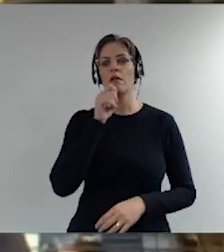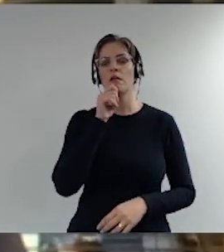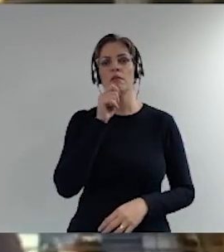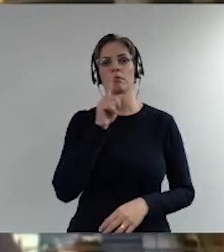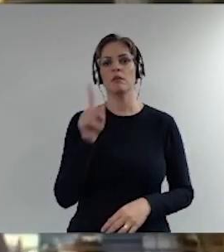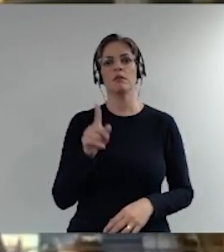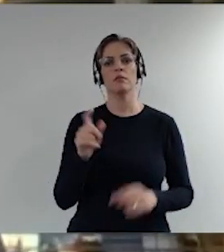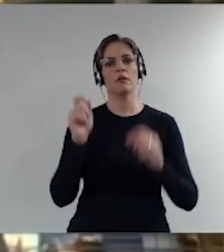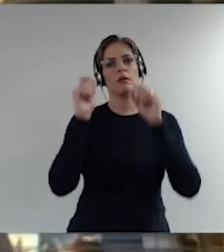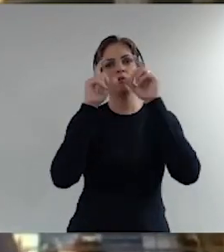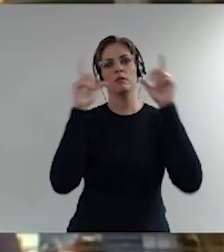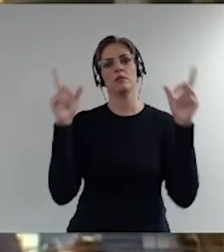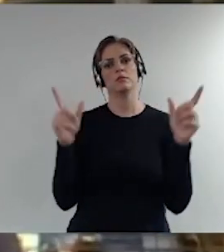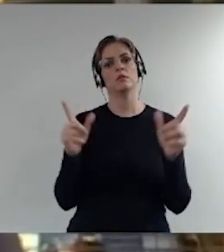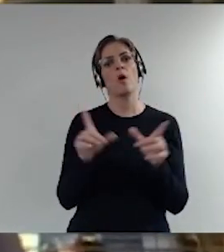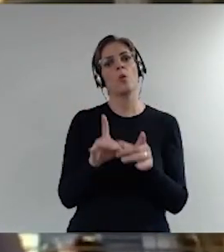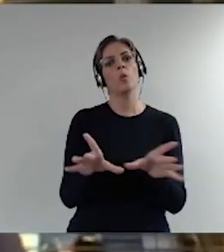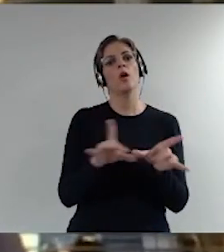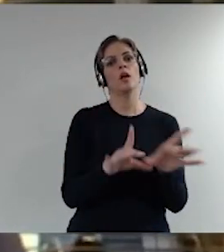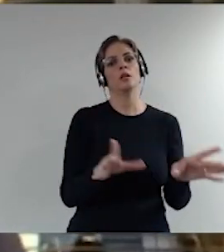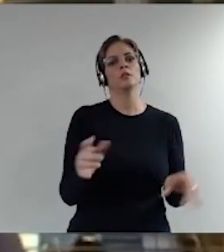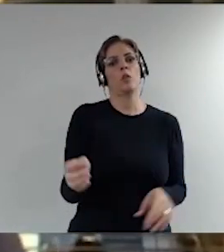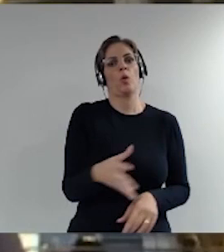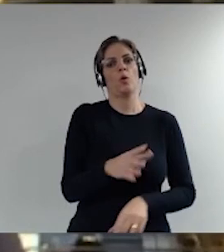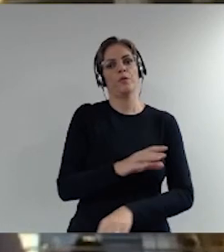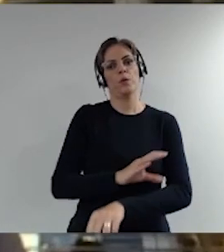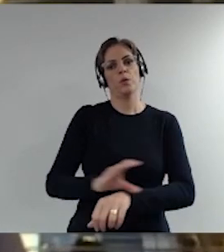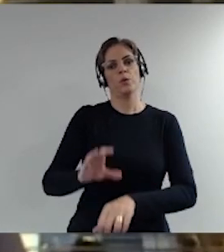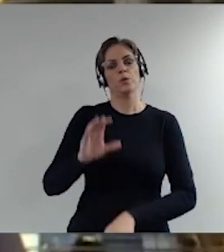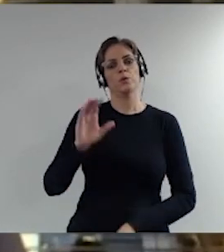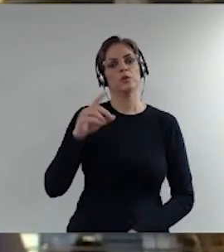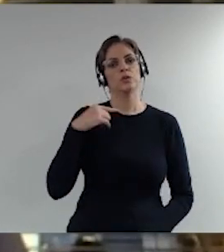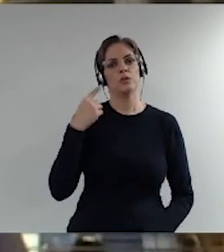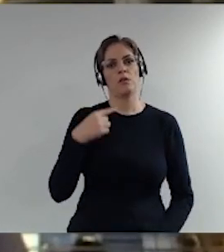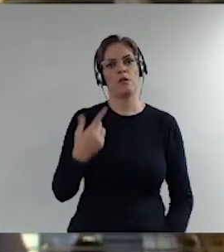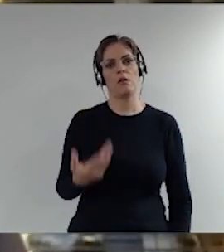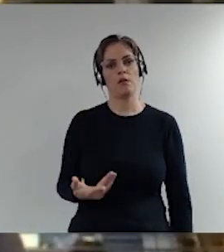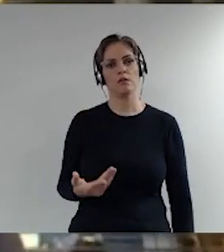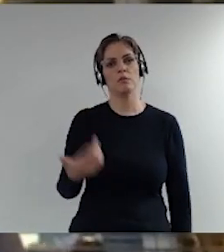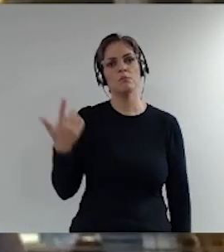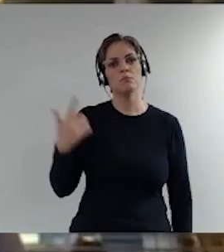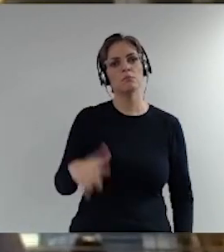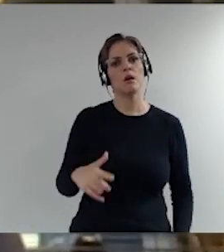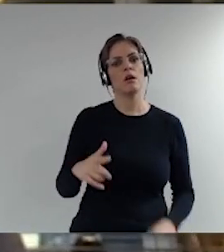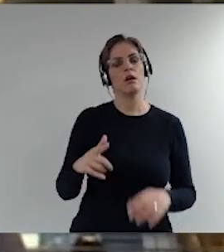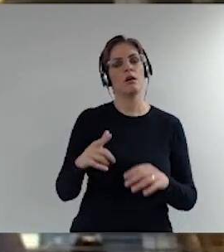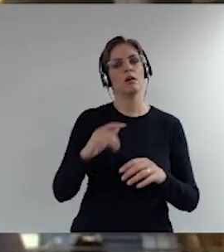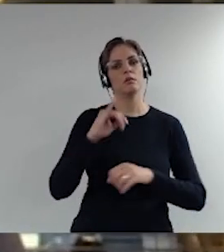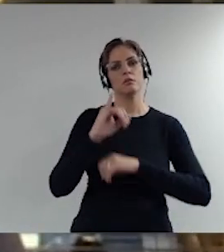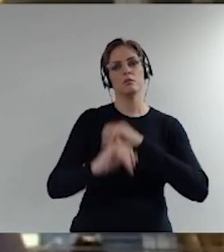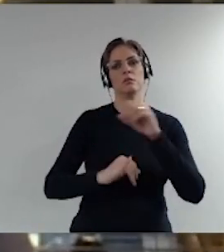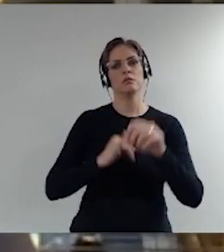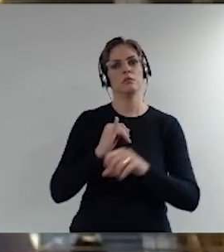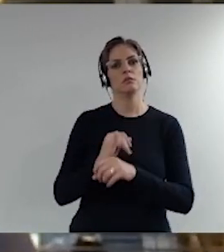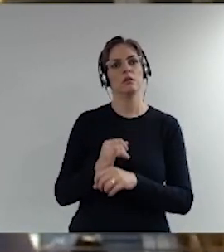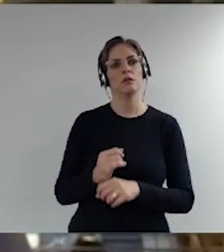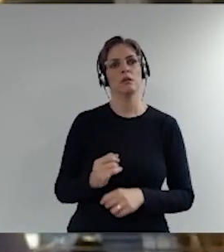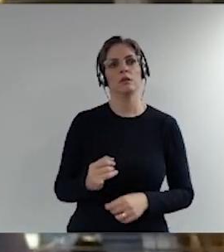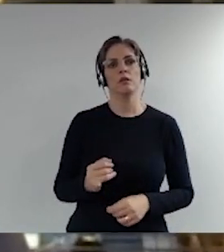novos cursos de direito, e agora, ainda mais com os cursos online, vai haver